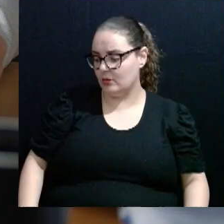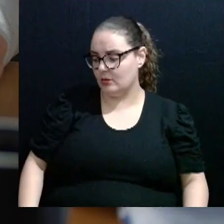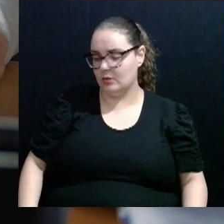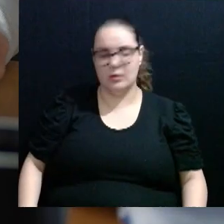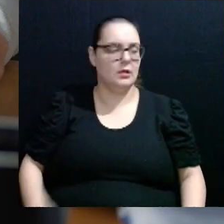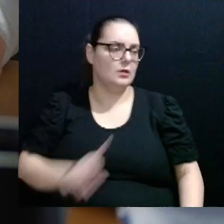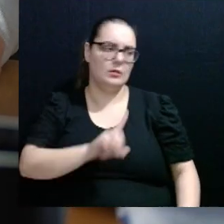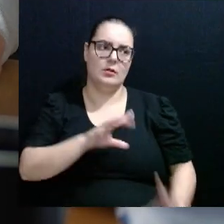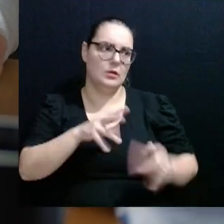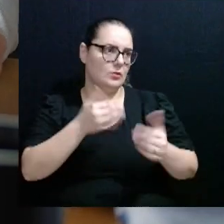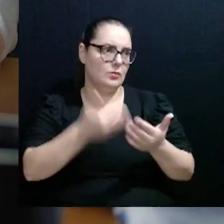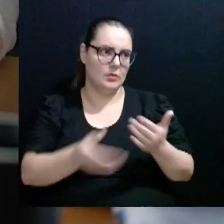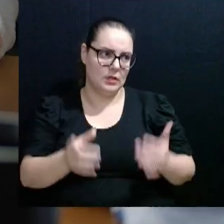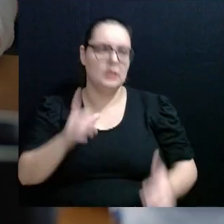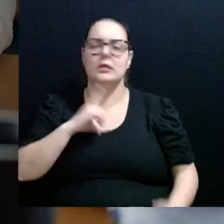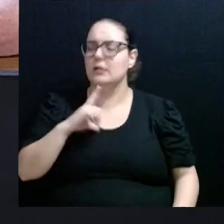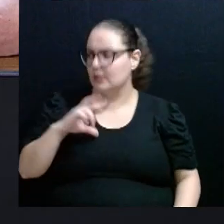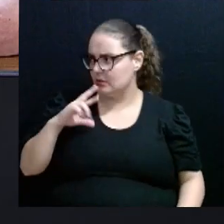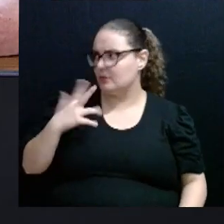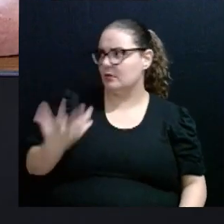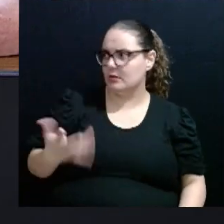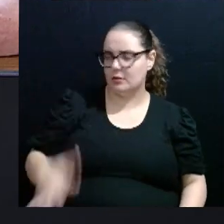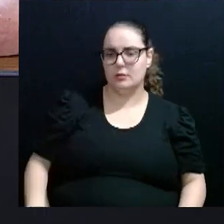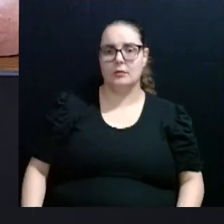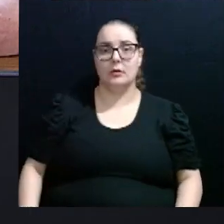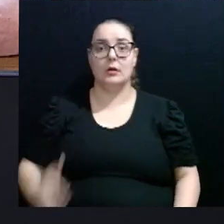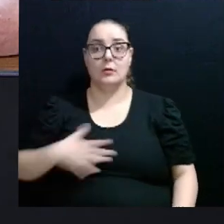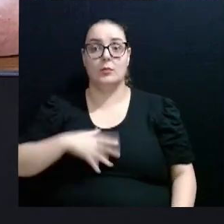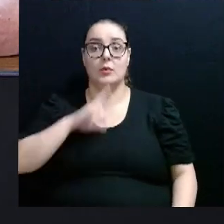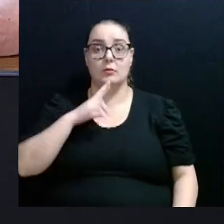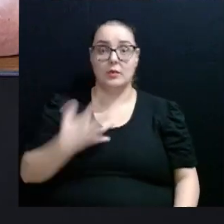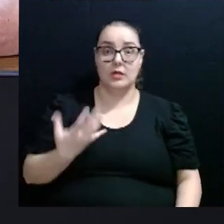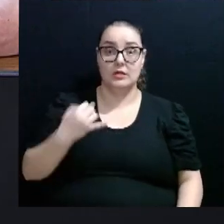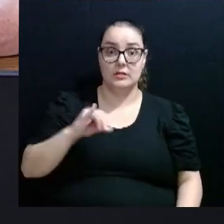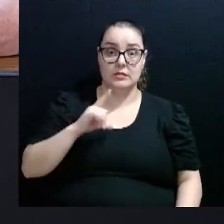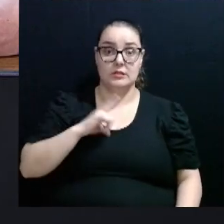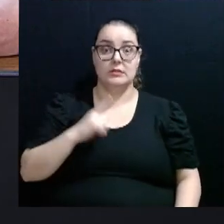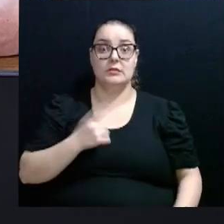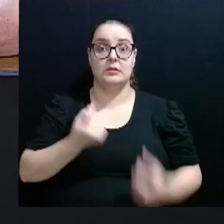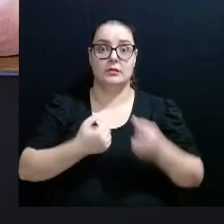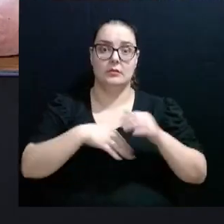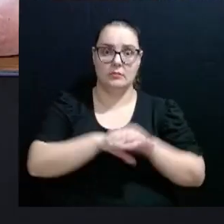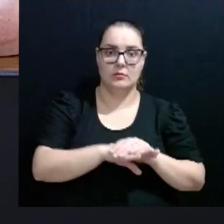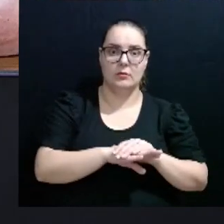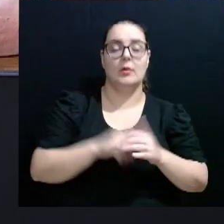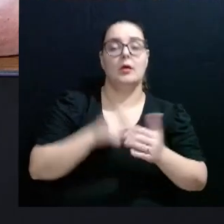tem solução. A minha solução é, se você tem uma reserva, pague à vista.